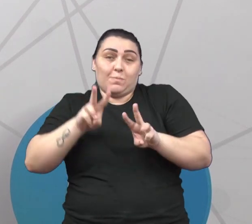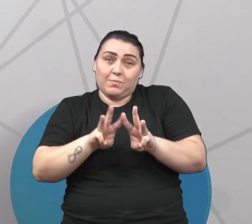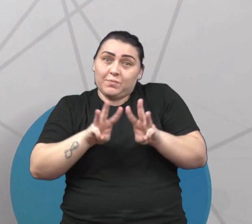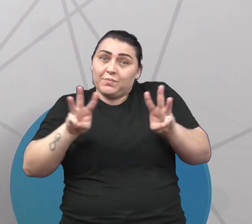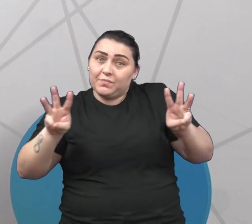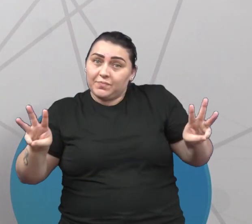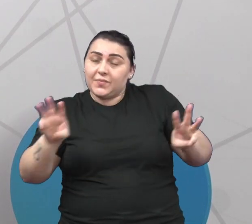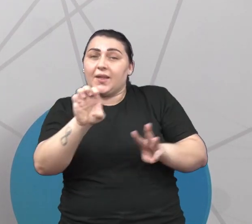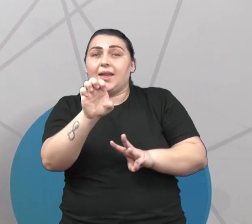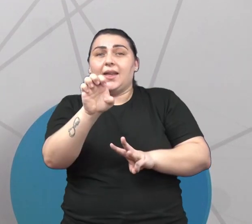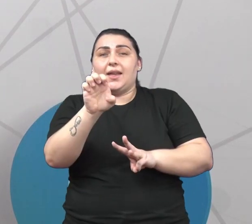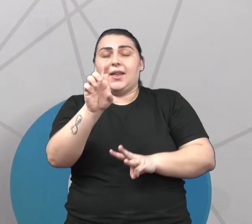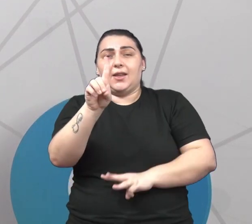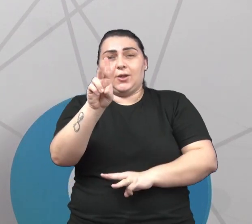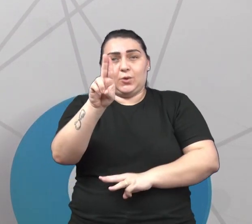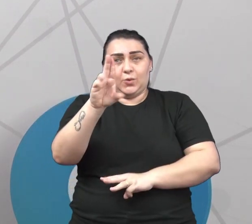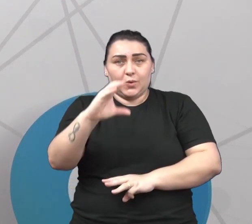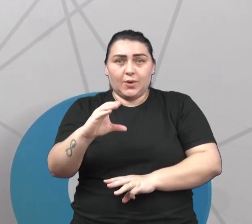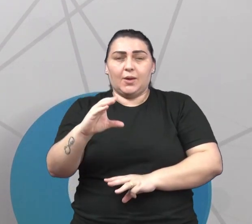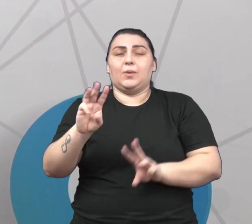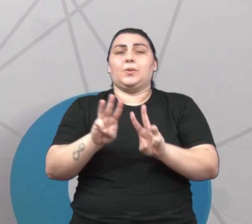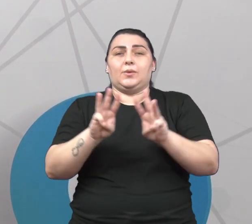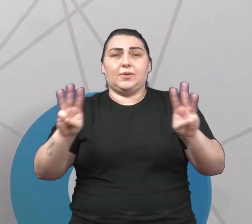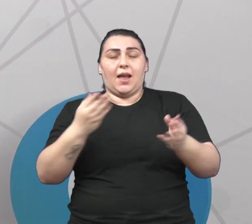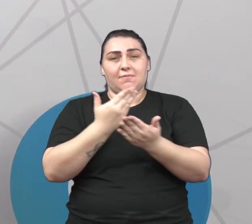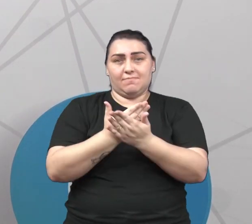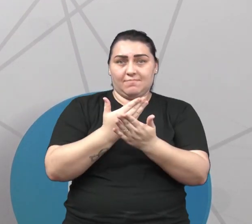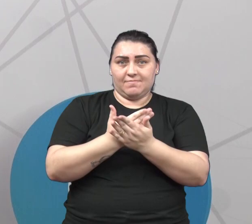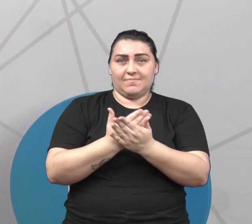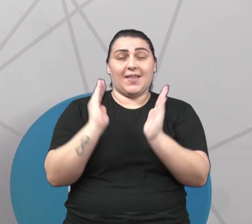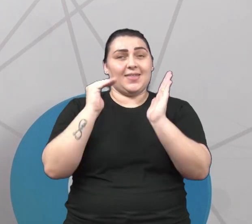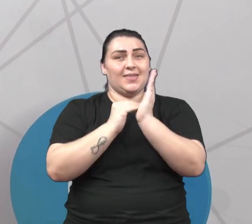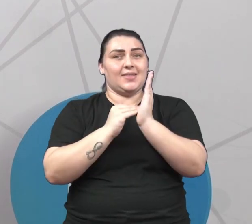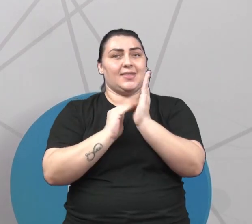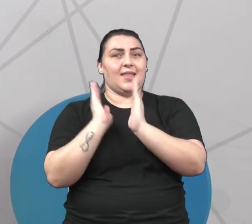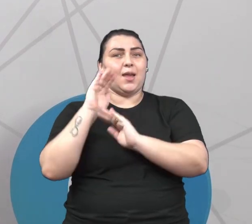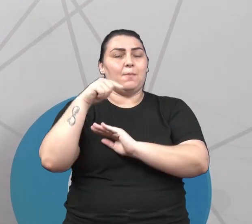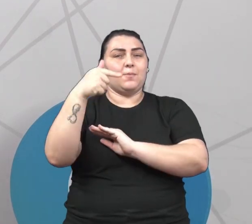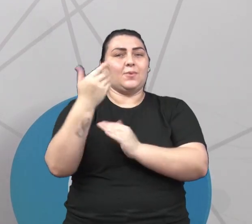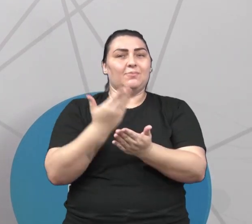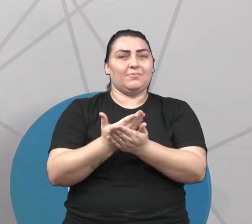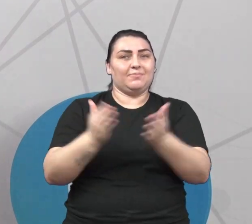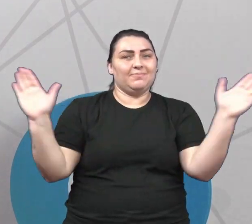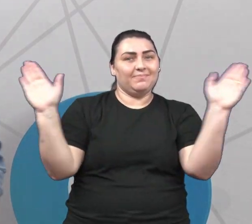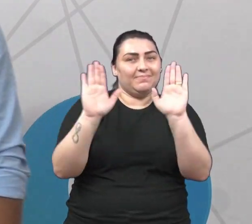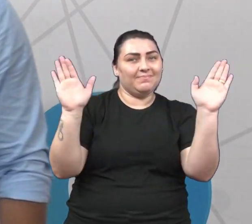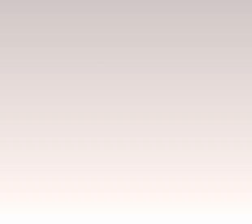plataforma Eduque, tá? Para estar acessando essas aulas. Até a próxima aula, pessoal!